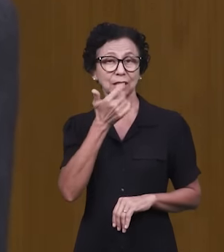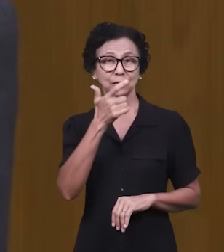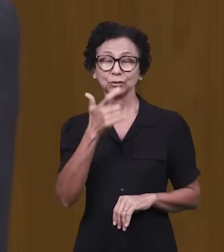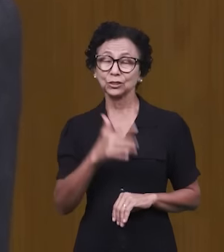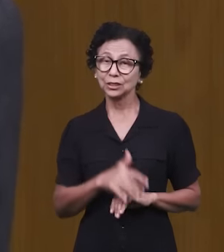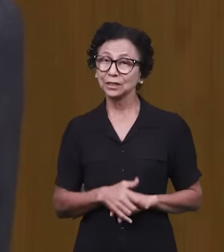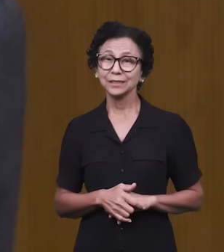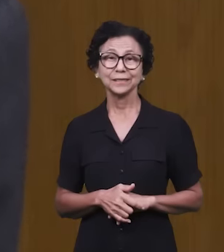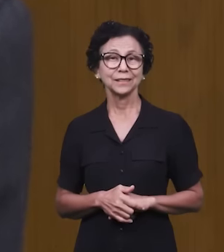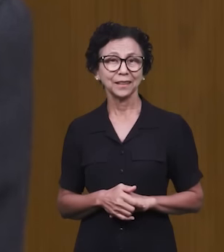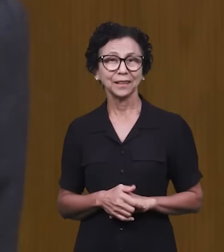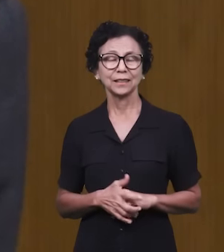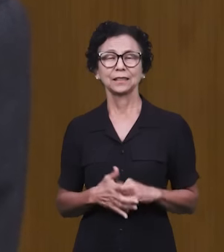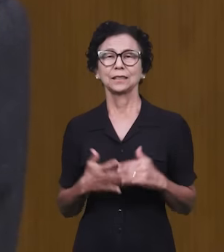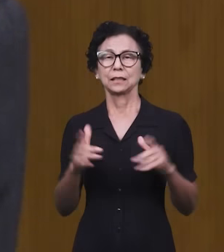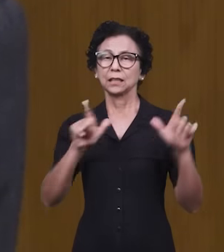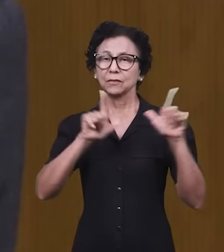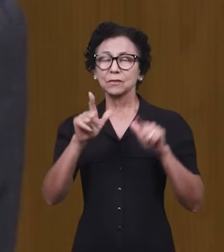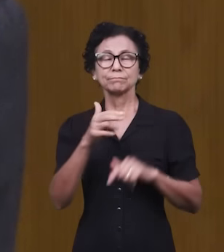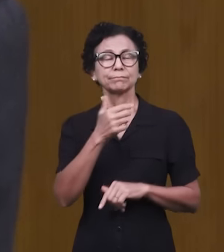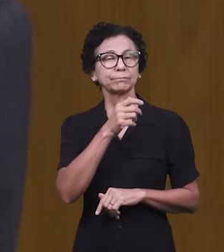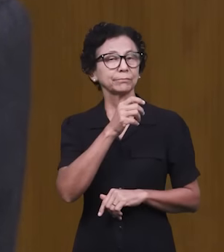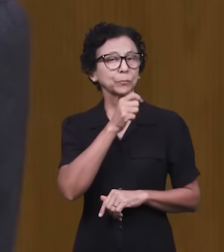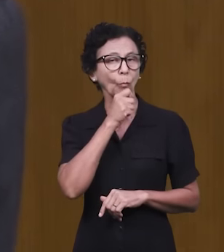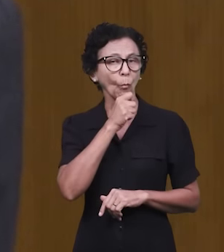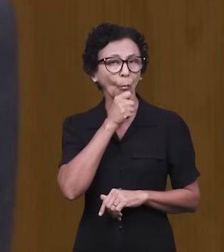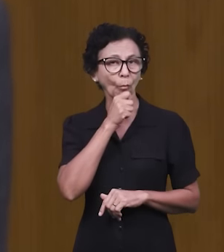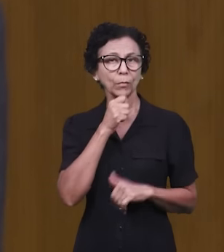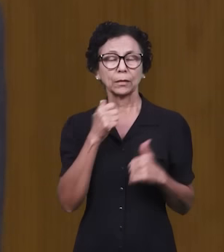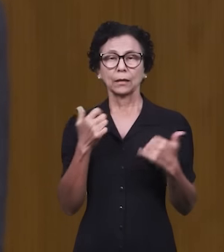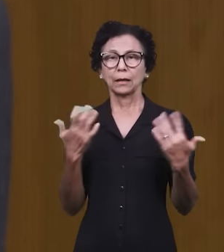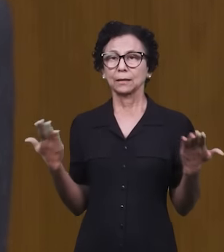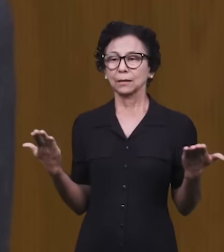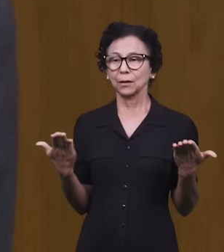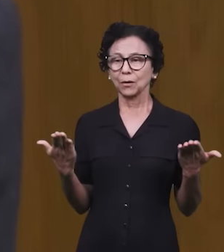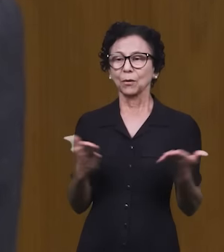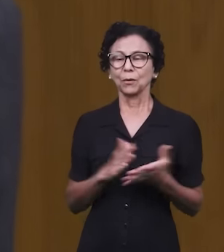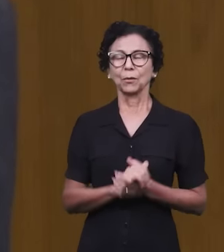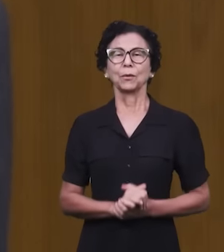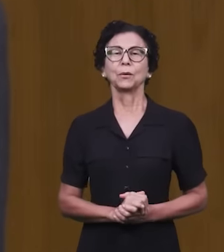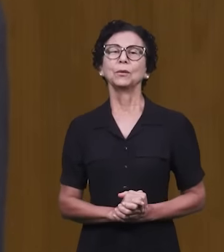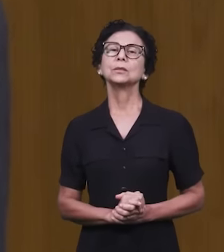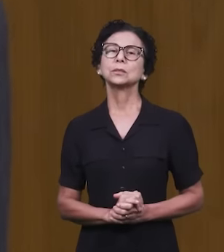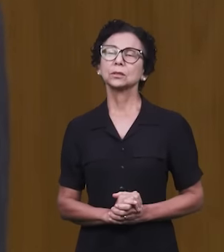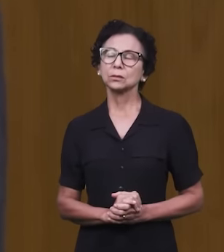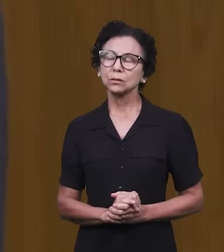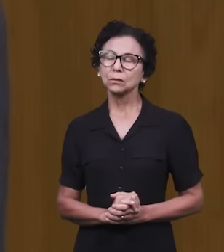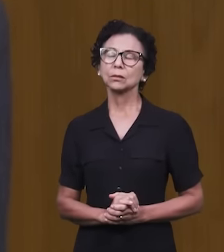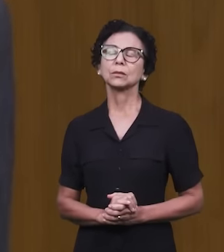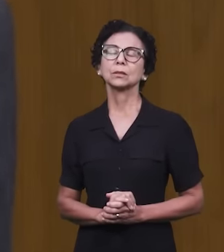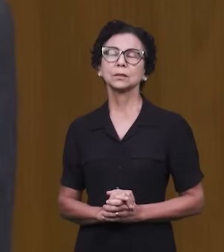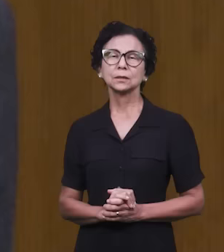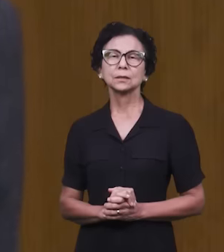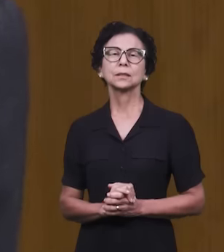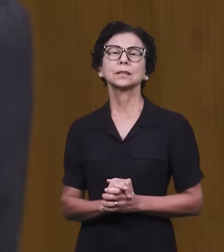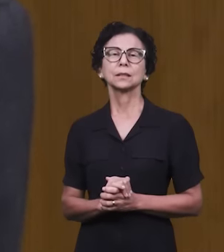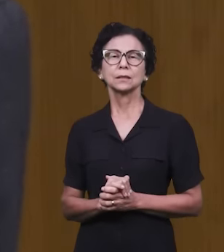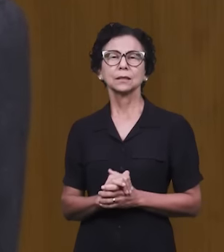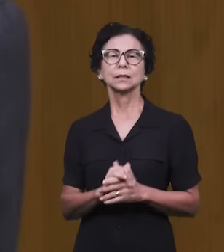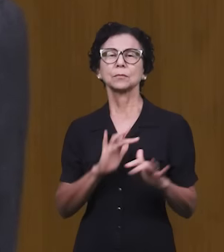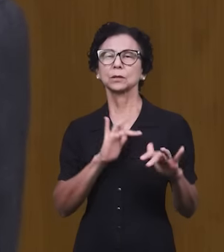o Senhor está nos dando com os cultos mais curtos e mais frequentes, a possibilidade de estar mais na presença do Senhor e, como Paulo diz, andar